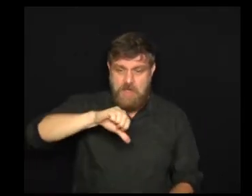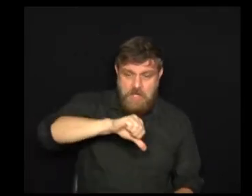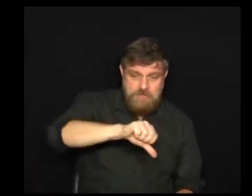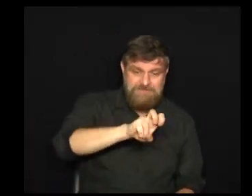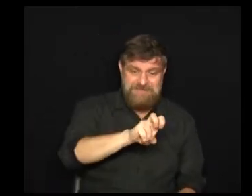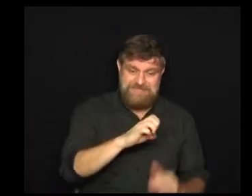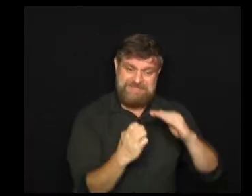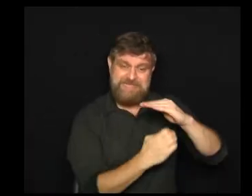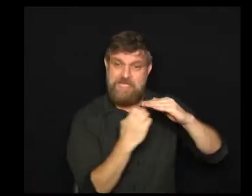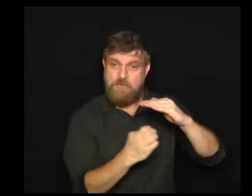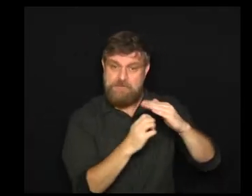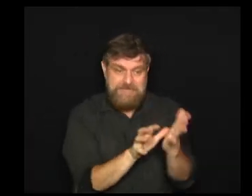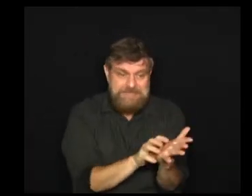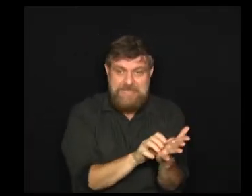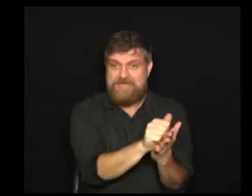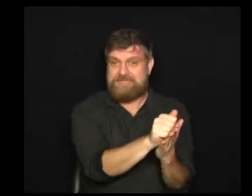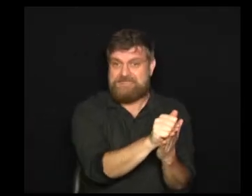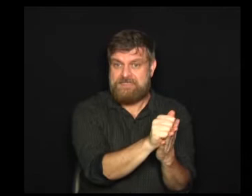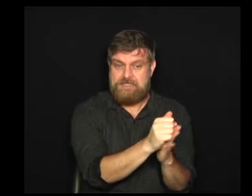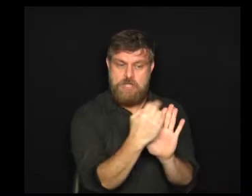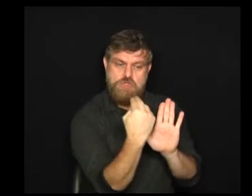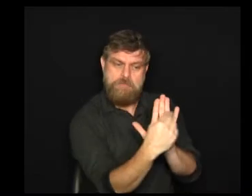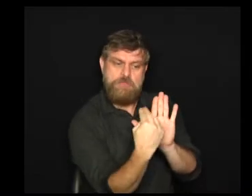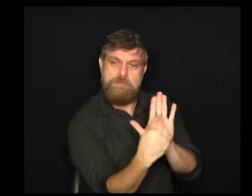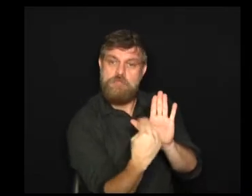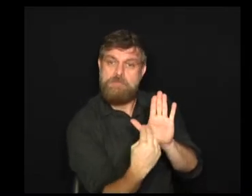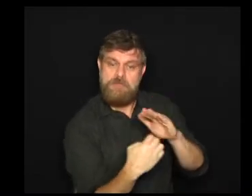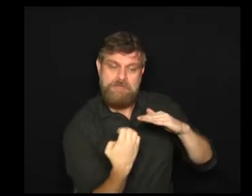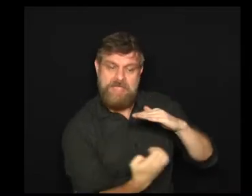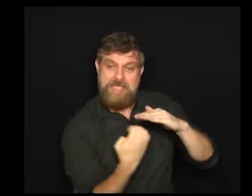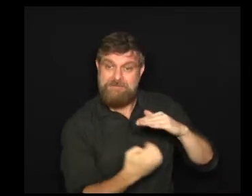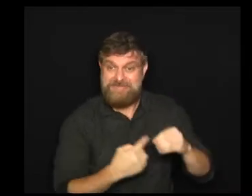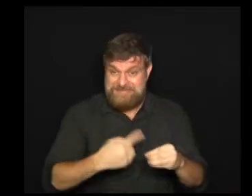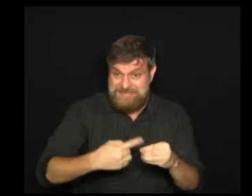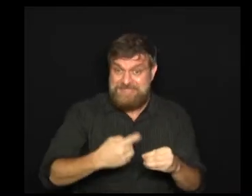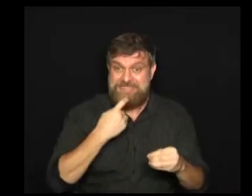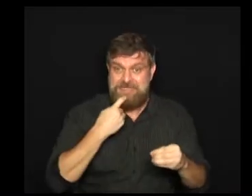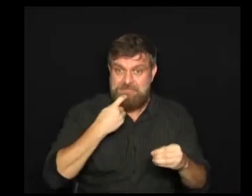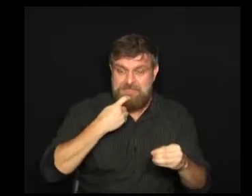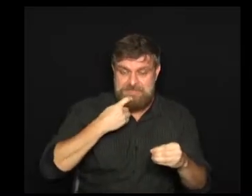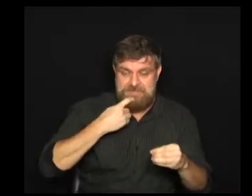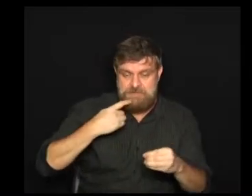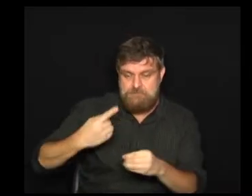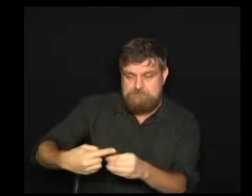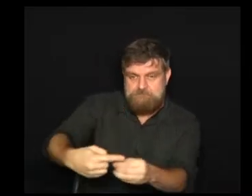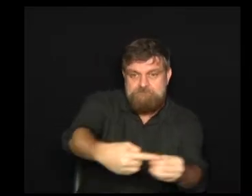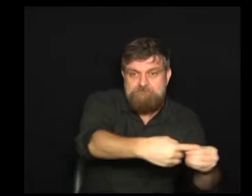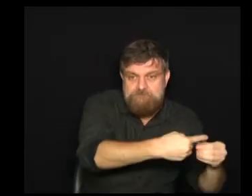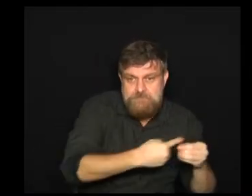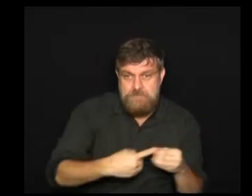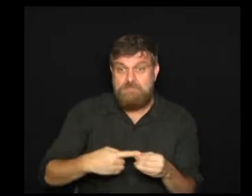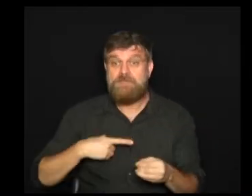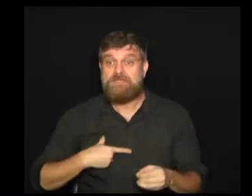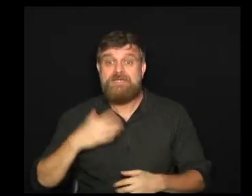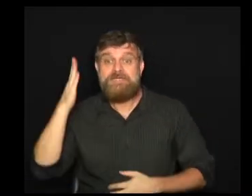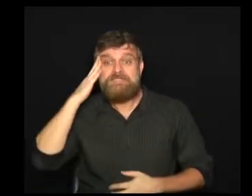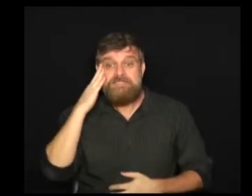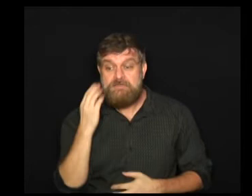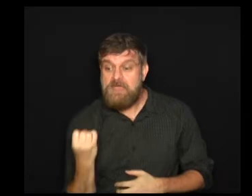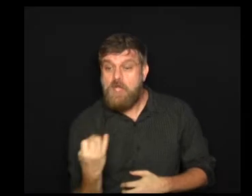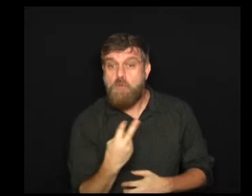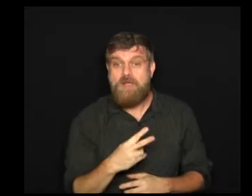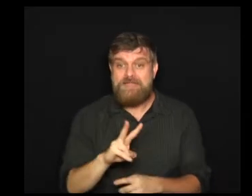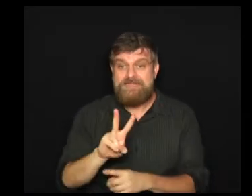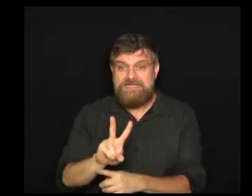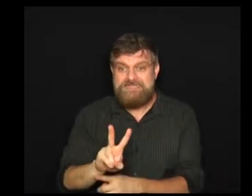empresas cadastradas. São 95 empresas de Campinas e região que colocam as vagas conosco. E